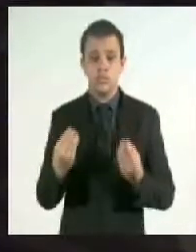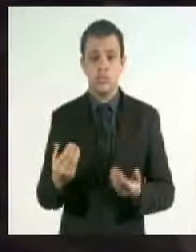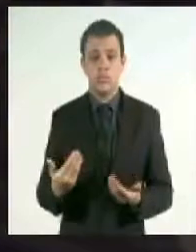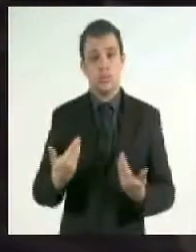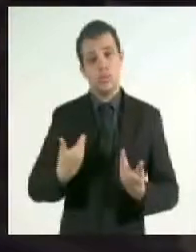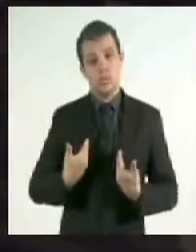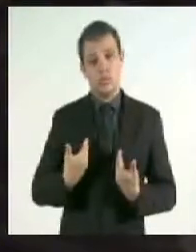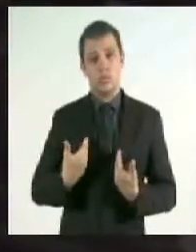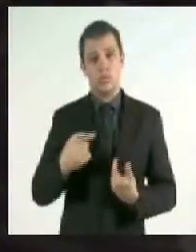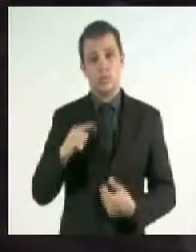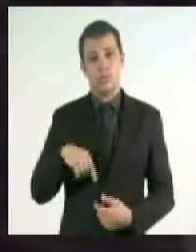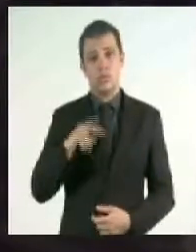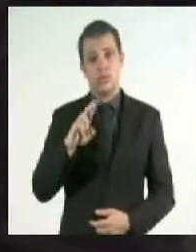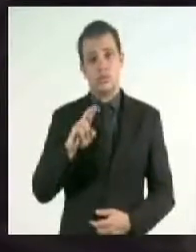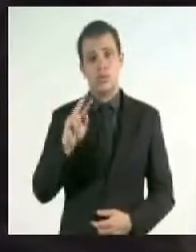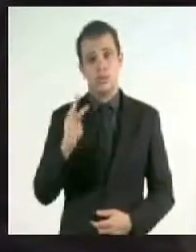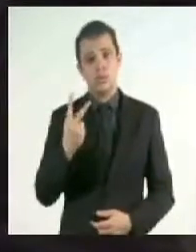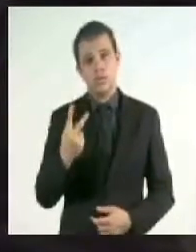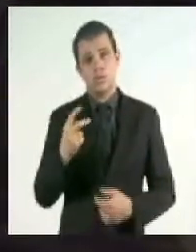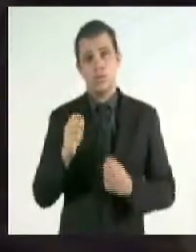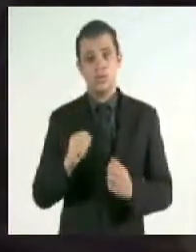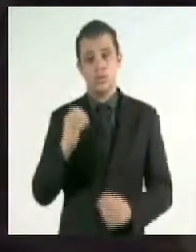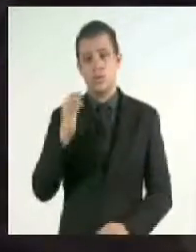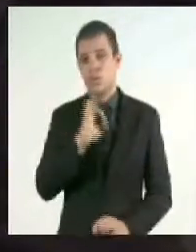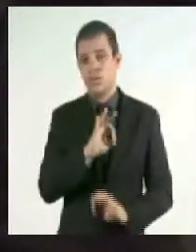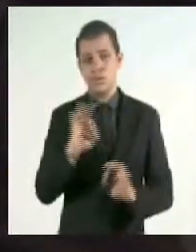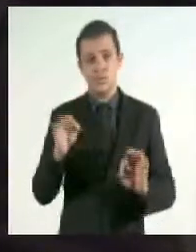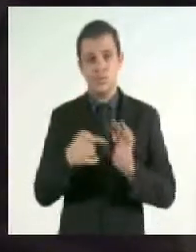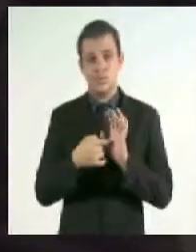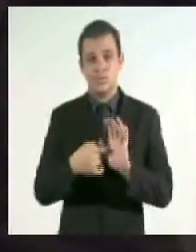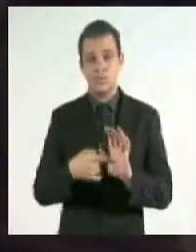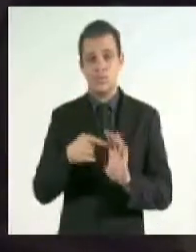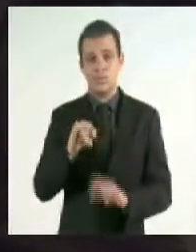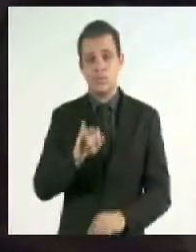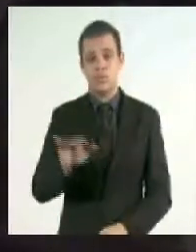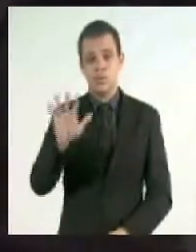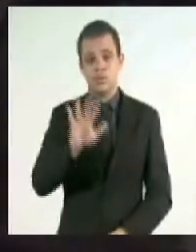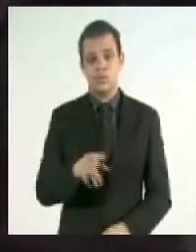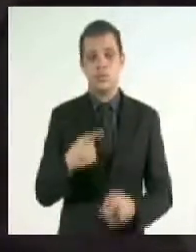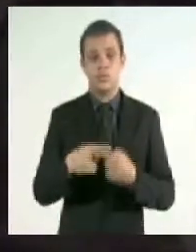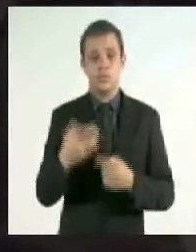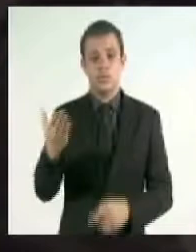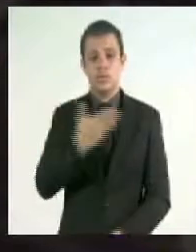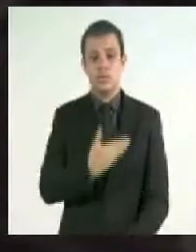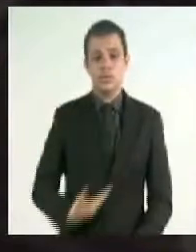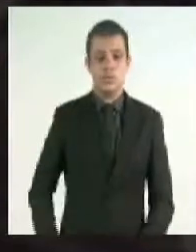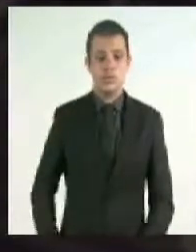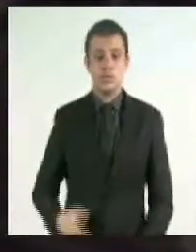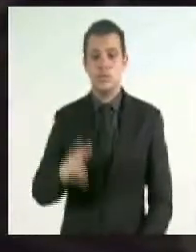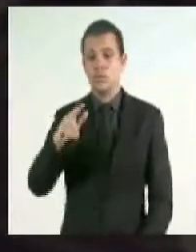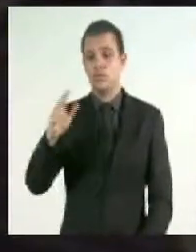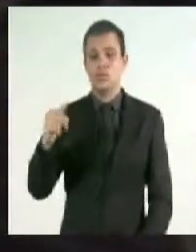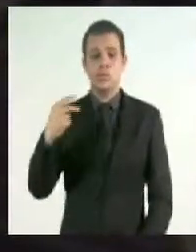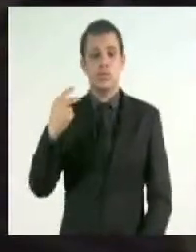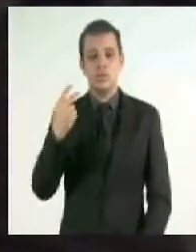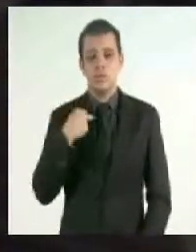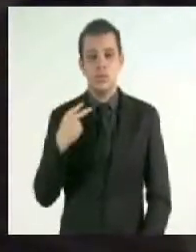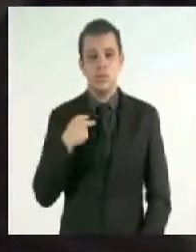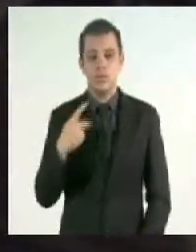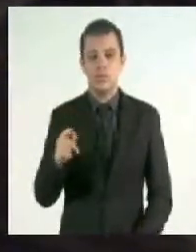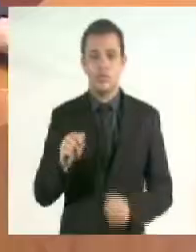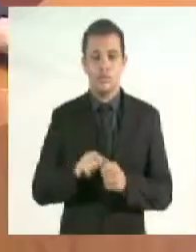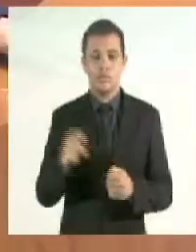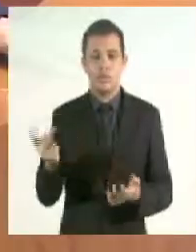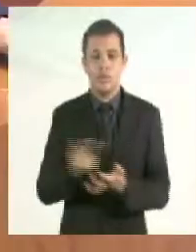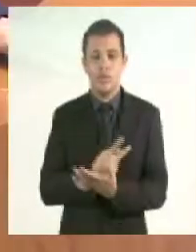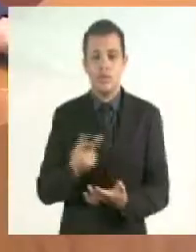ia adorar dar umas aulas para ele de imagem, porque um governador jamais deve cometer um erro grosso. Vossa Excelência, não se preocupe que o Márcio Gerri está